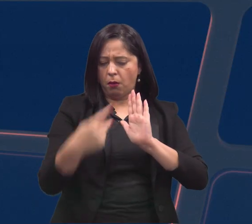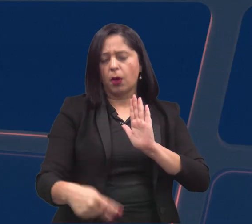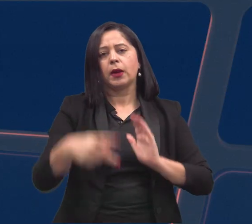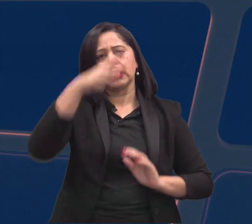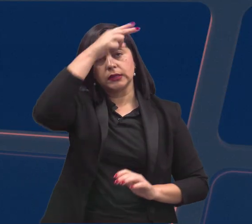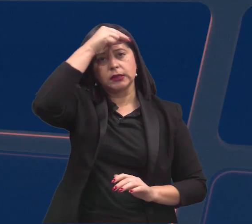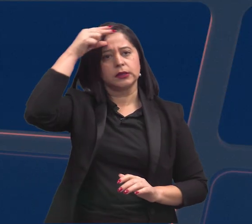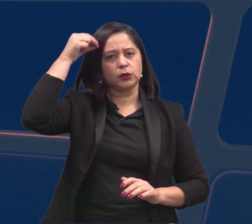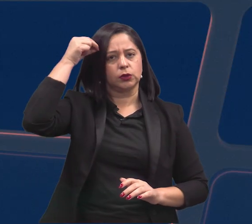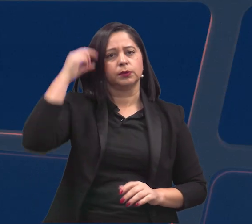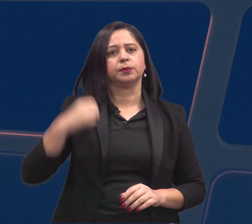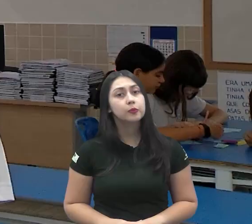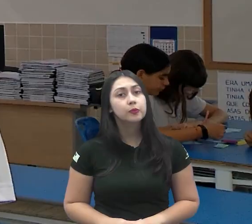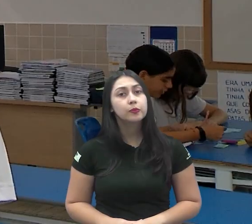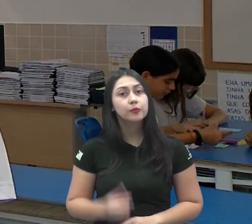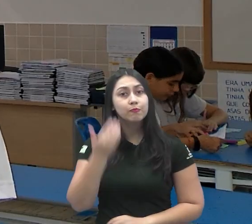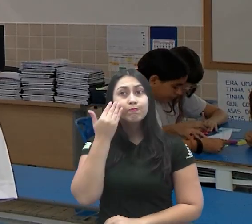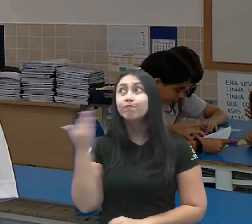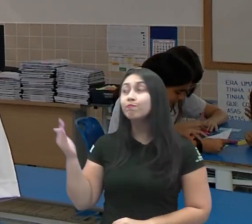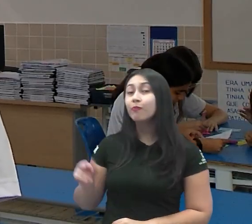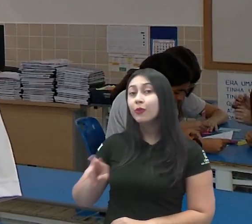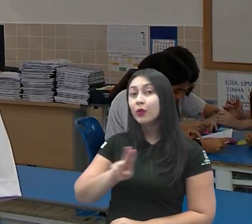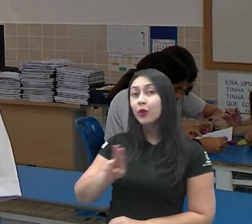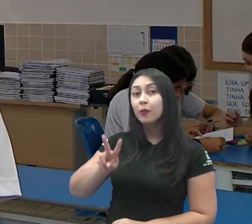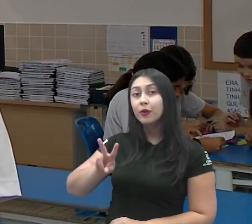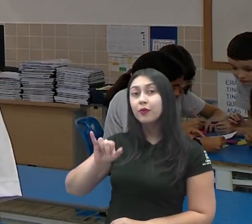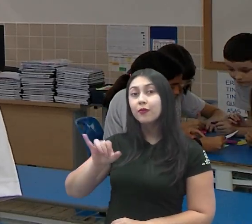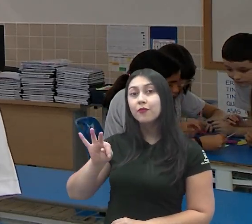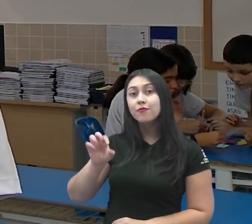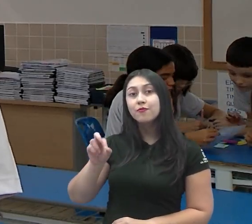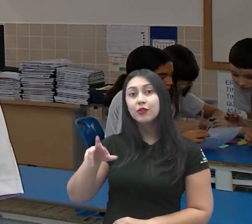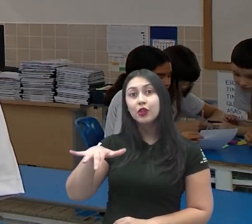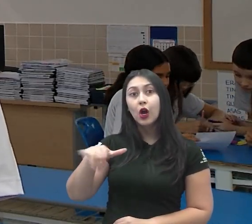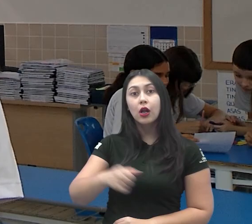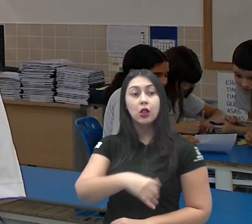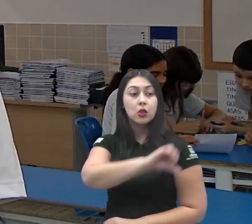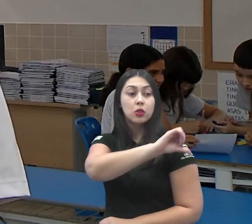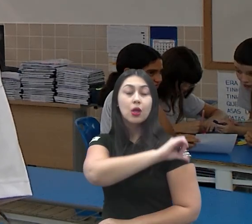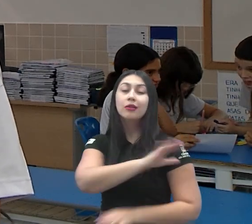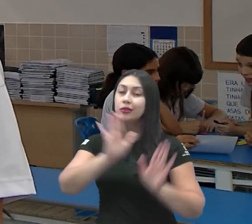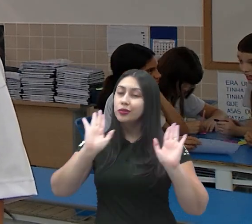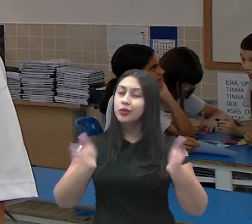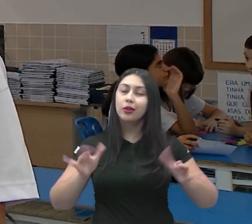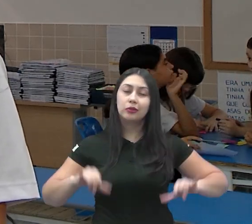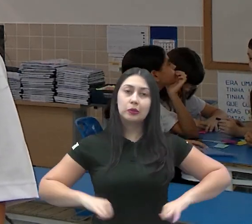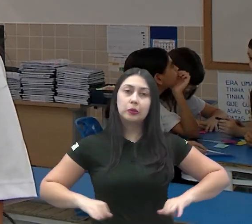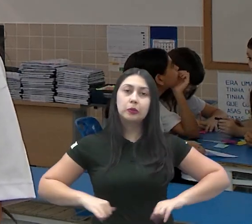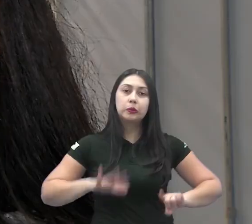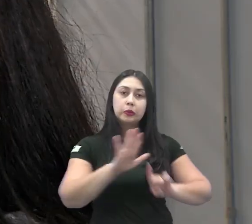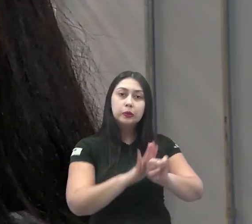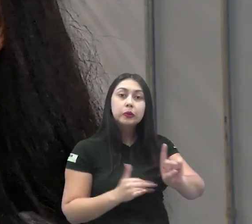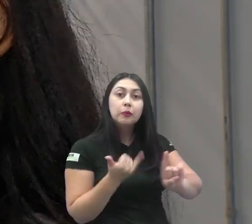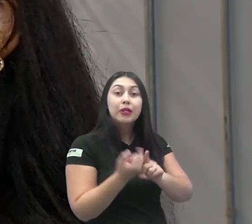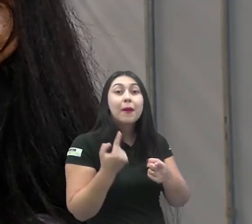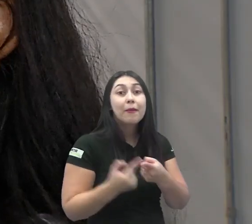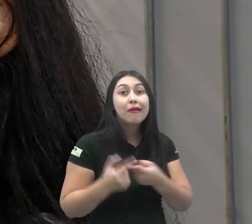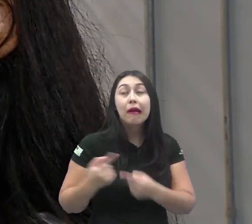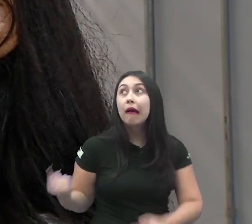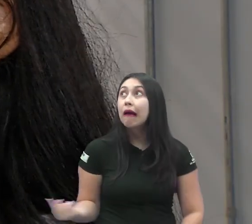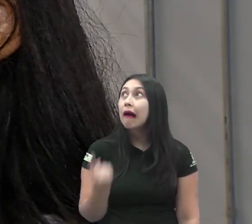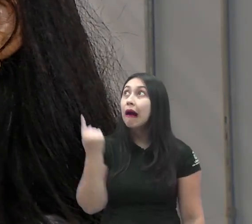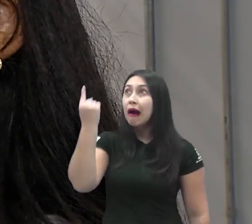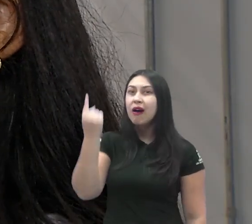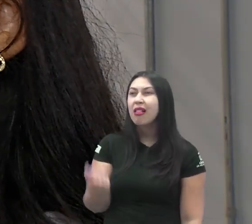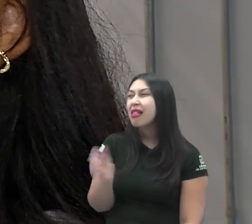aqui em São José dos Campos. A Vitória, estudante do 9º ano, já sofreu com o bullying na escola. A altura